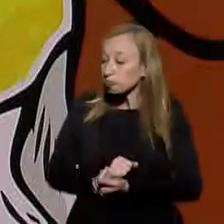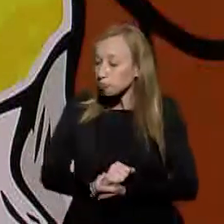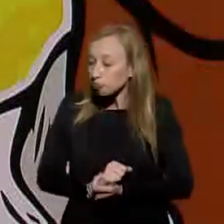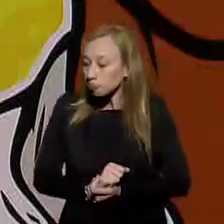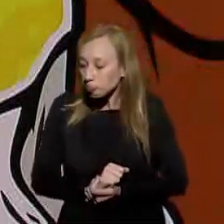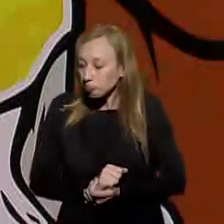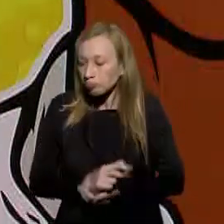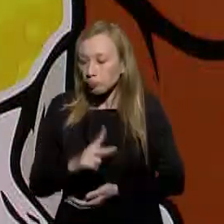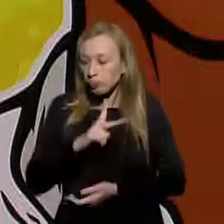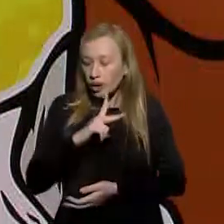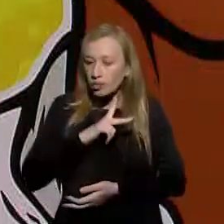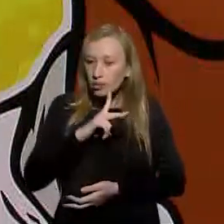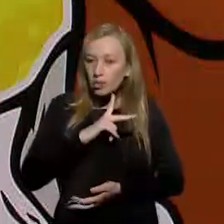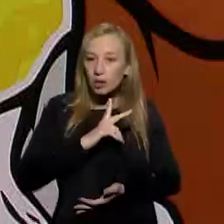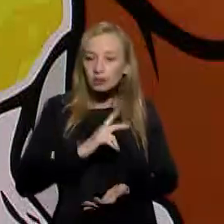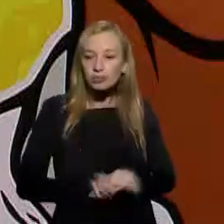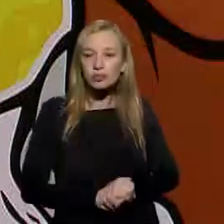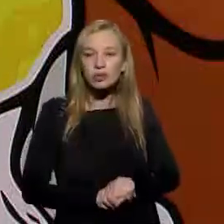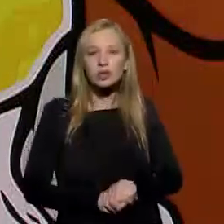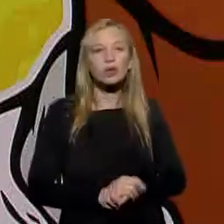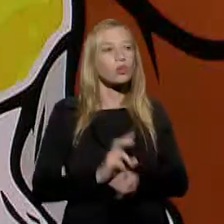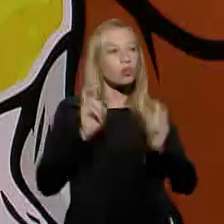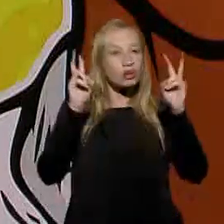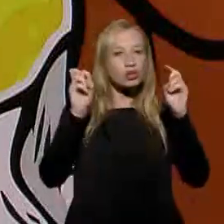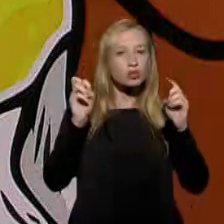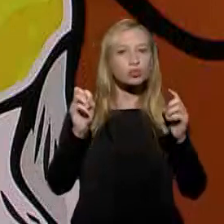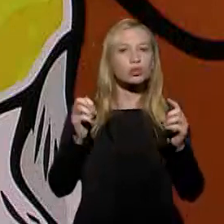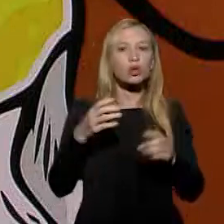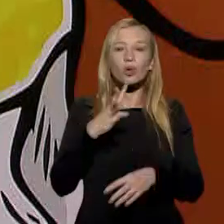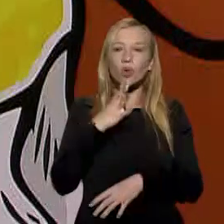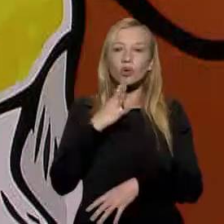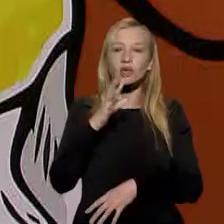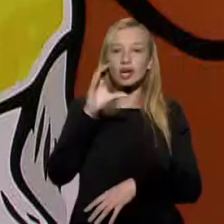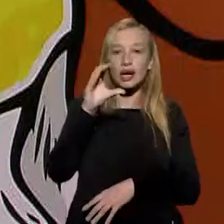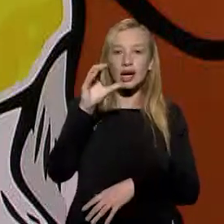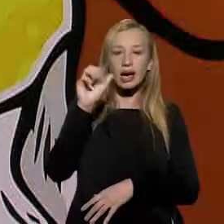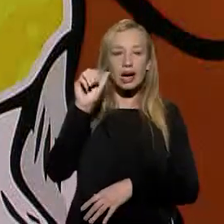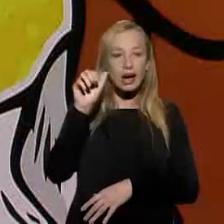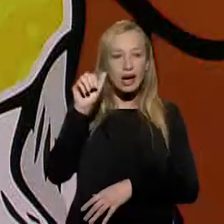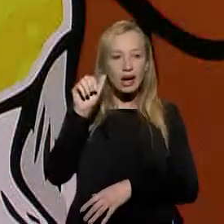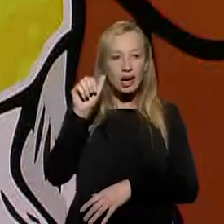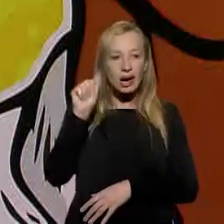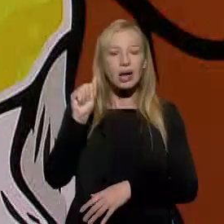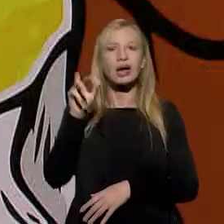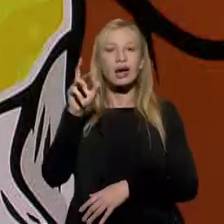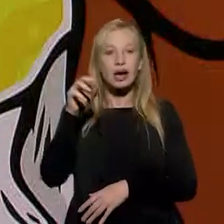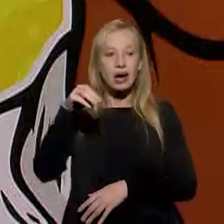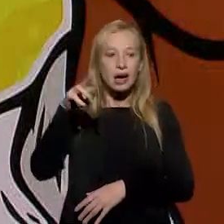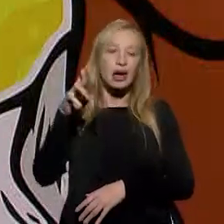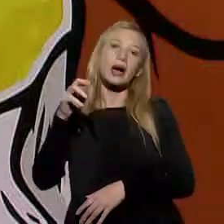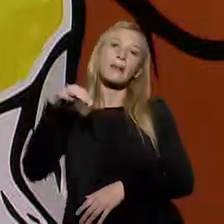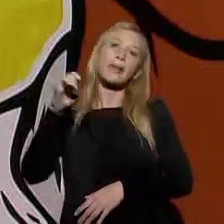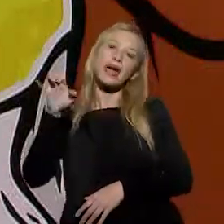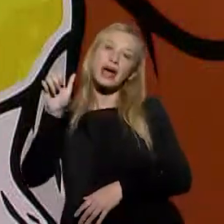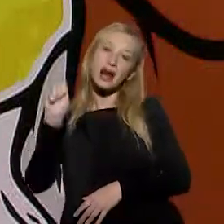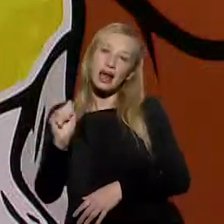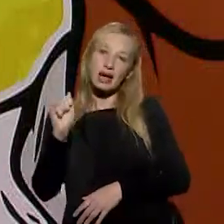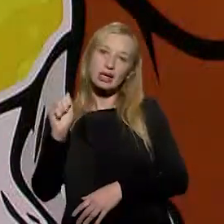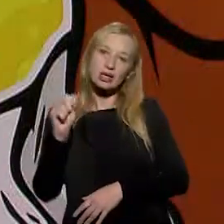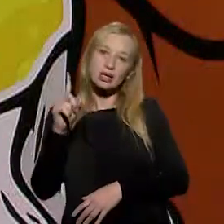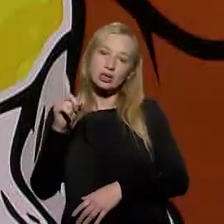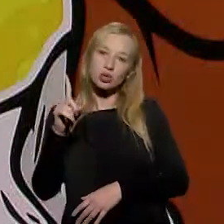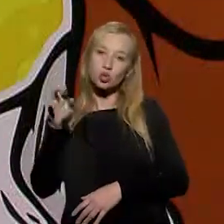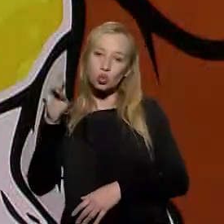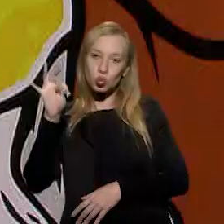é particularmente um caso que ficou bastante conhecido foi da carmela dutra que era mulher do dutra e que ela influenciou